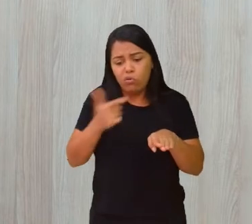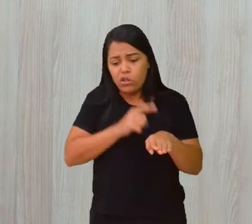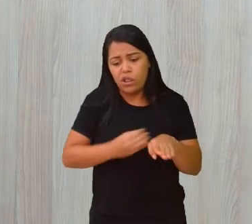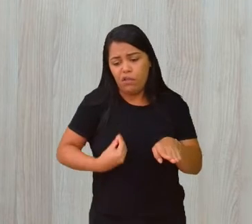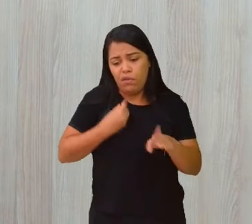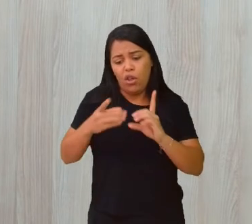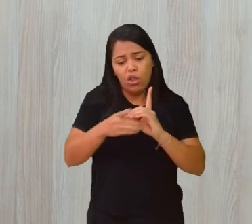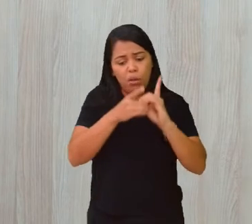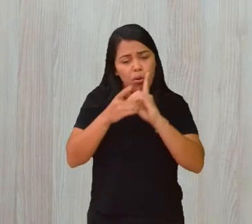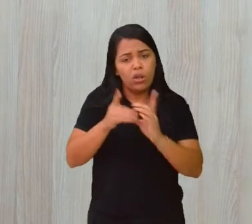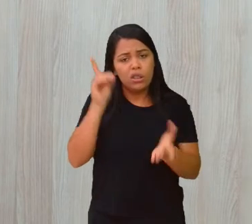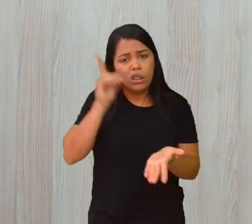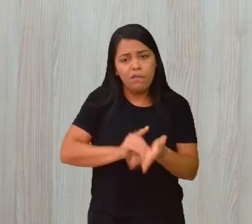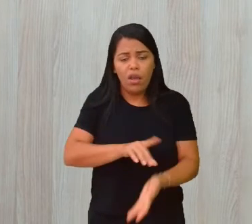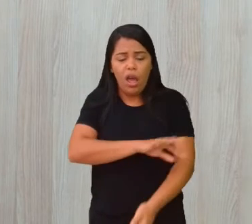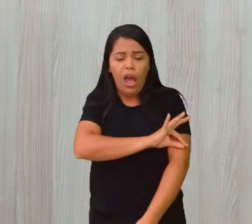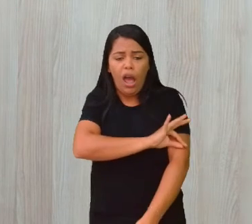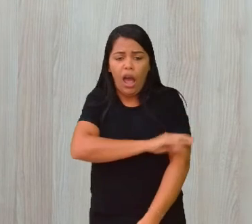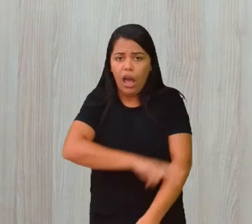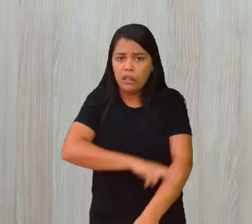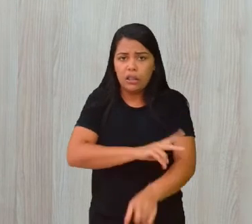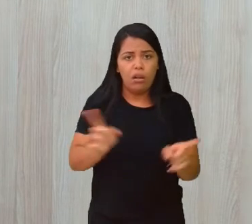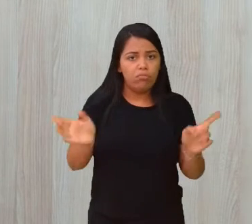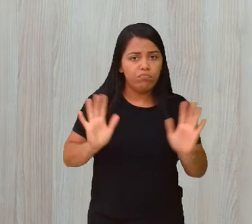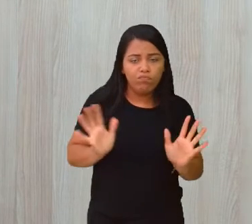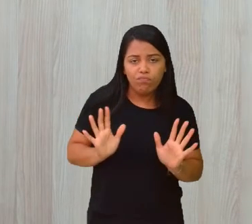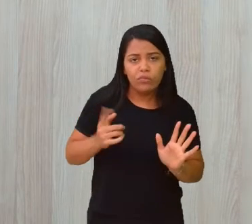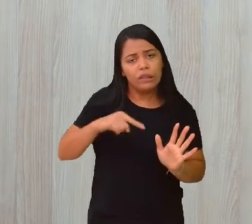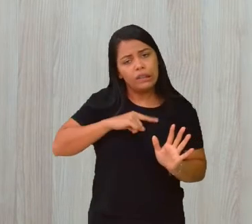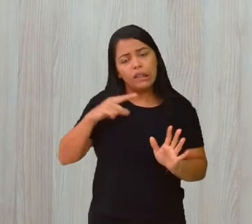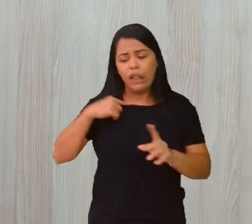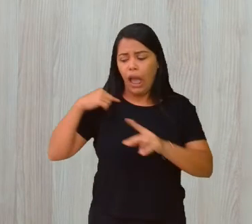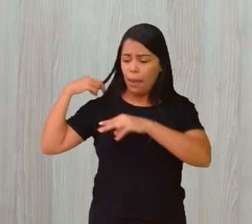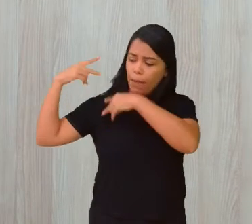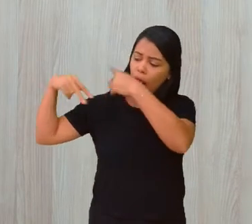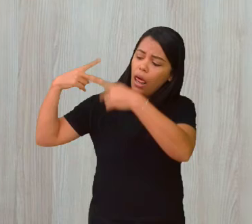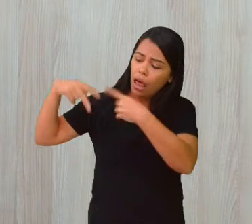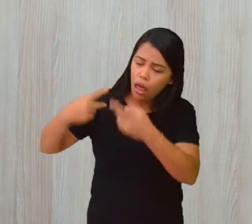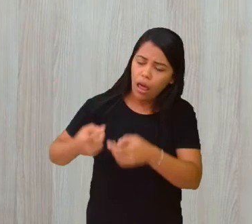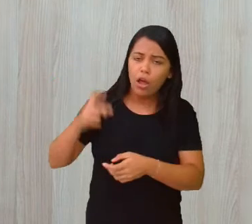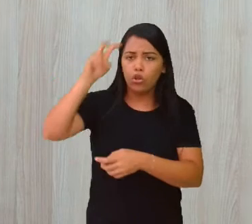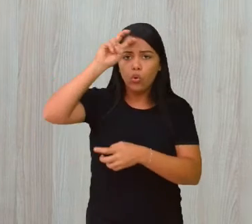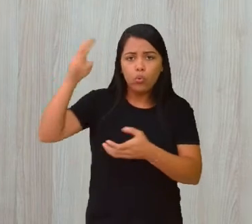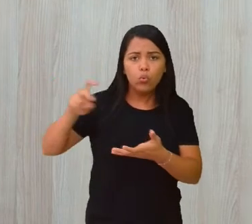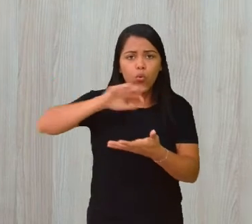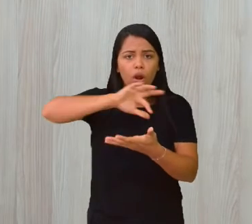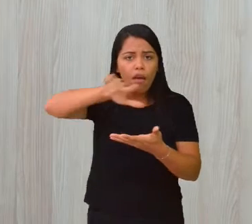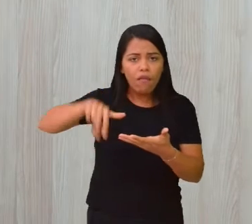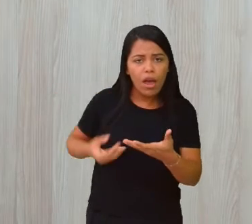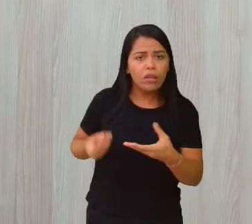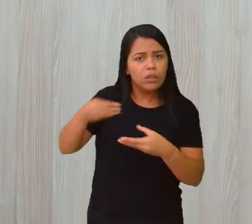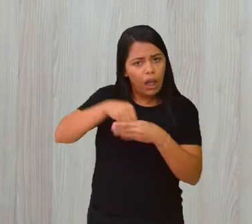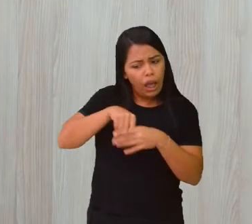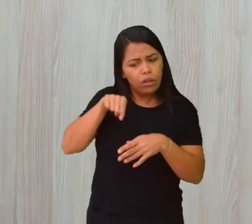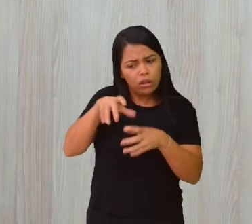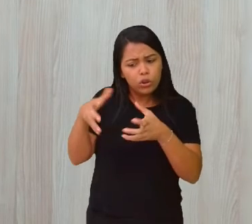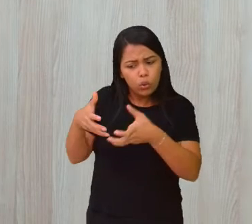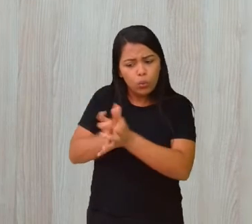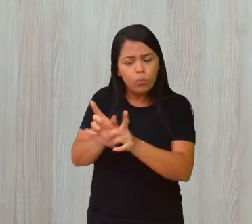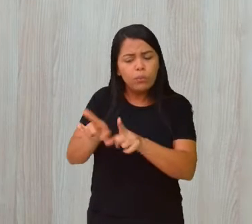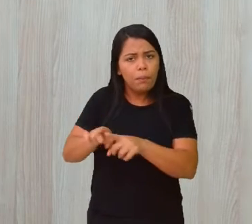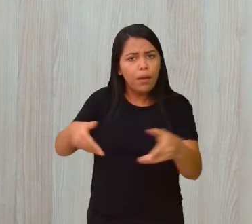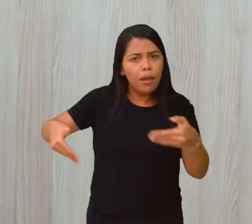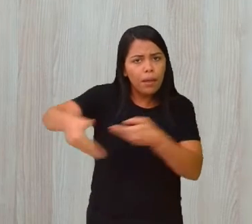uma democracia racial. A gente tem nossas heranças culturais aí de todos esses povos, mas